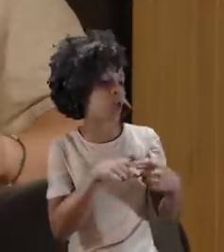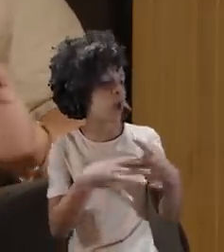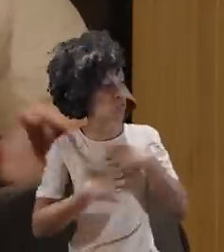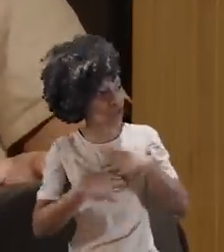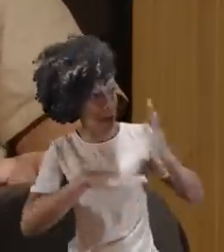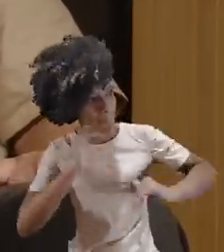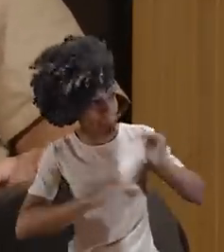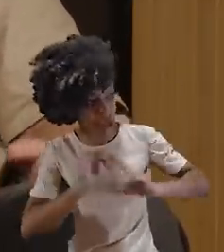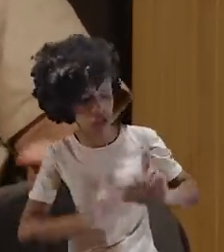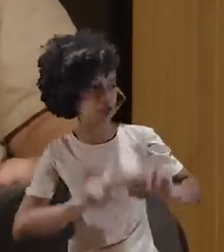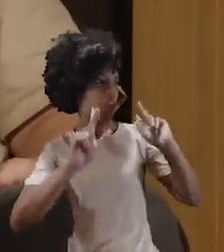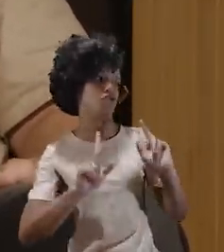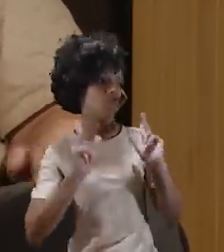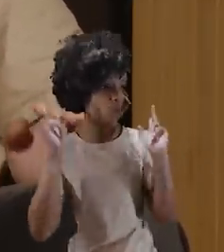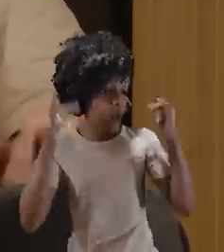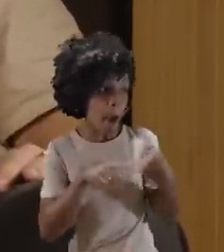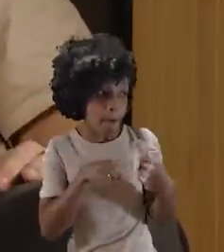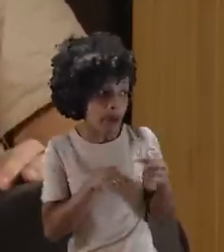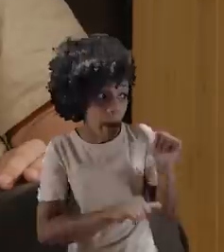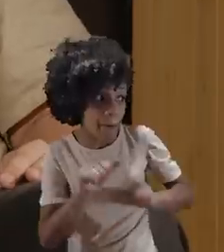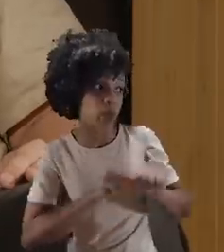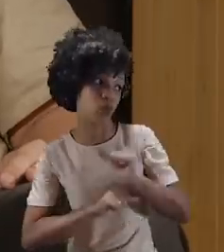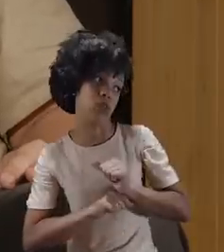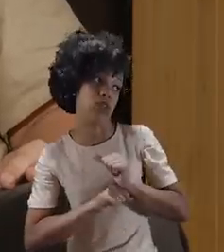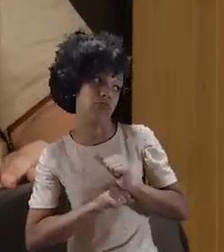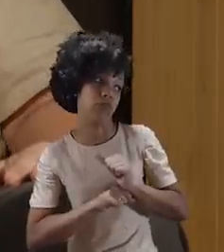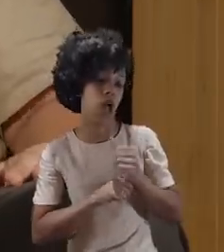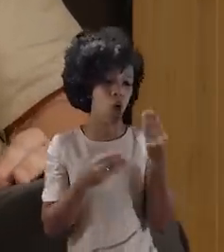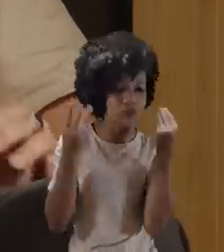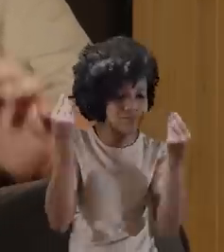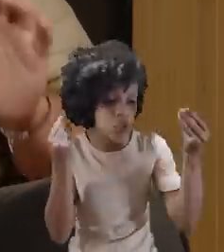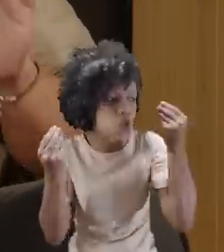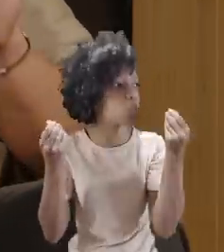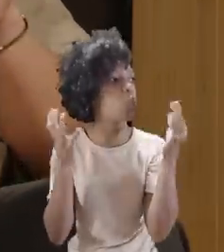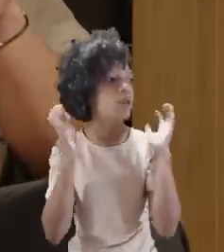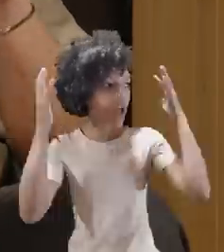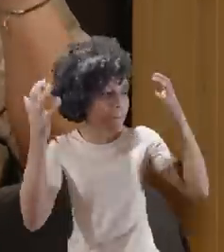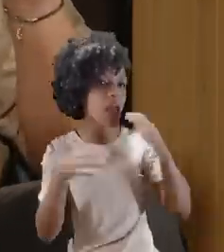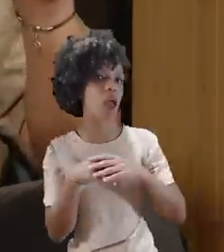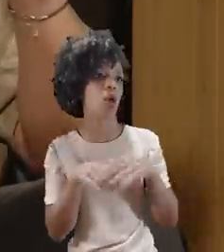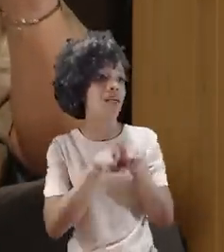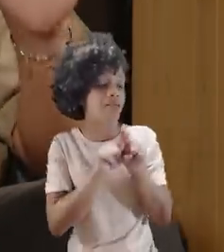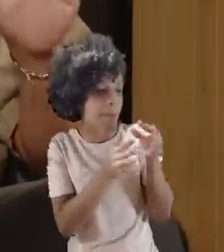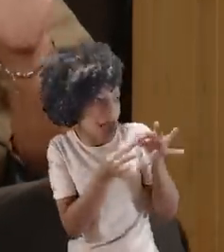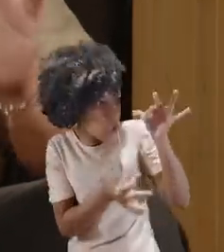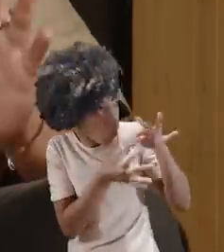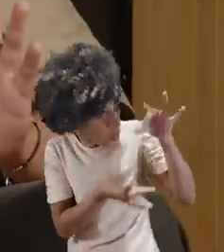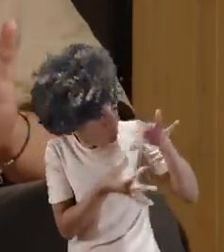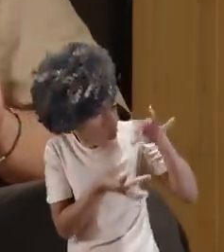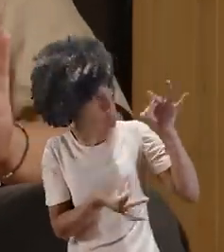técnica totalmente diferente Tô ligado de corte é que assim muda muito a textura do cabelo grossura do